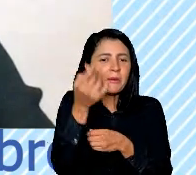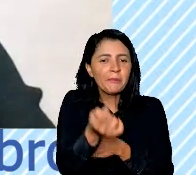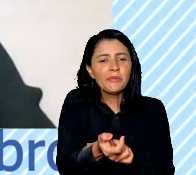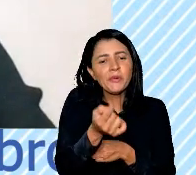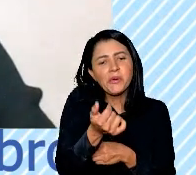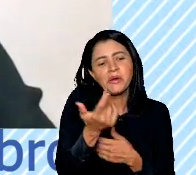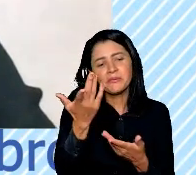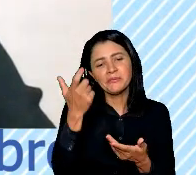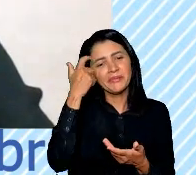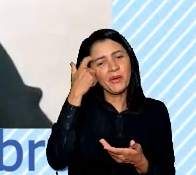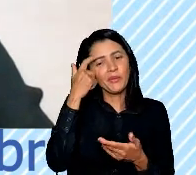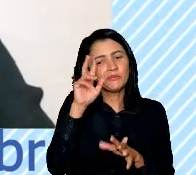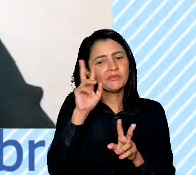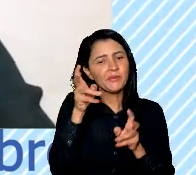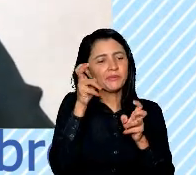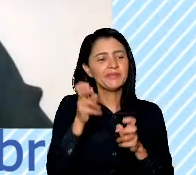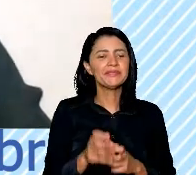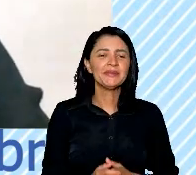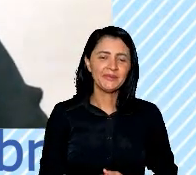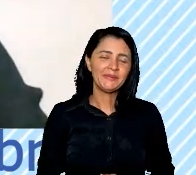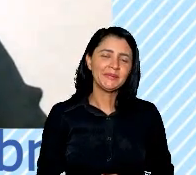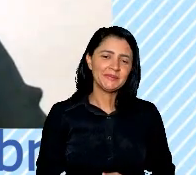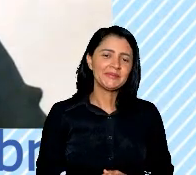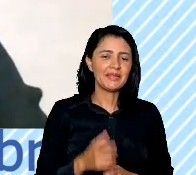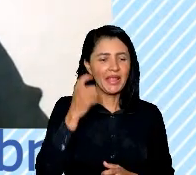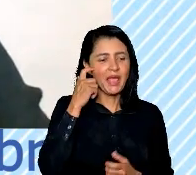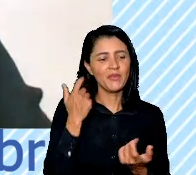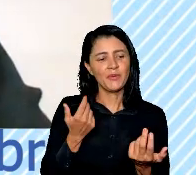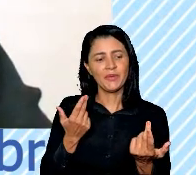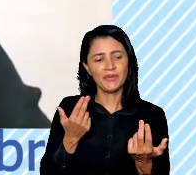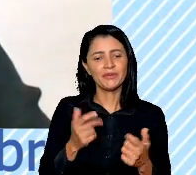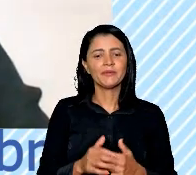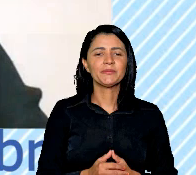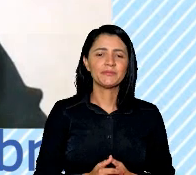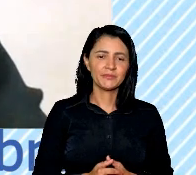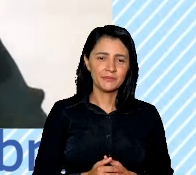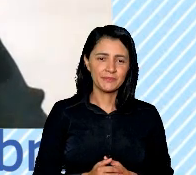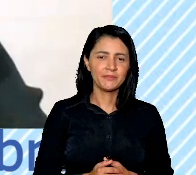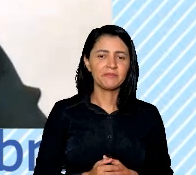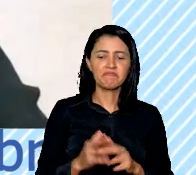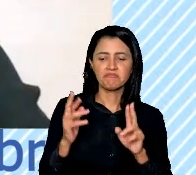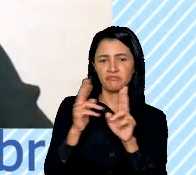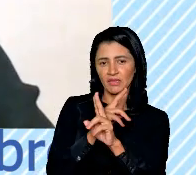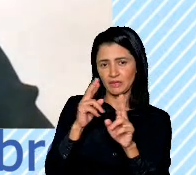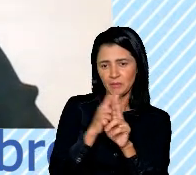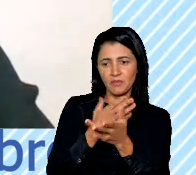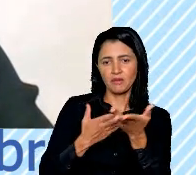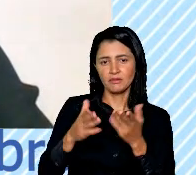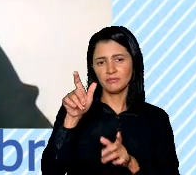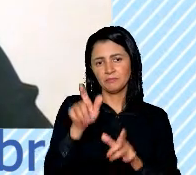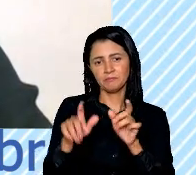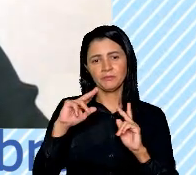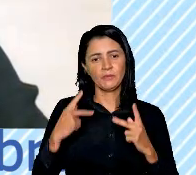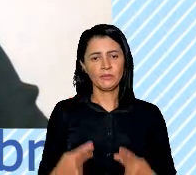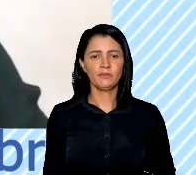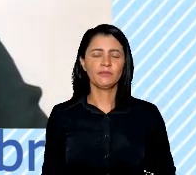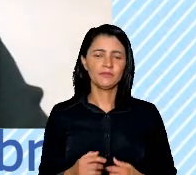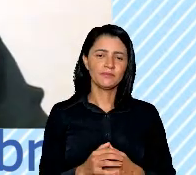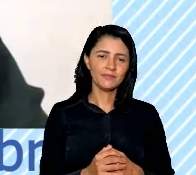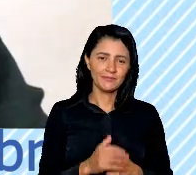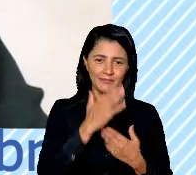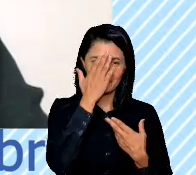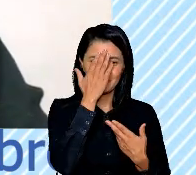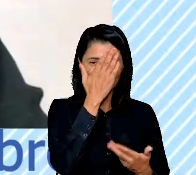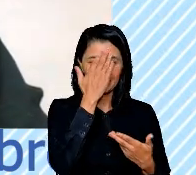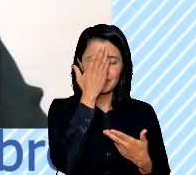algo assim, é muito do que eu penso em relação ao relacionamento entre seres humanos.